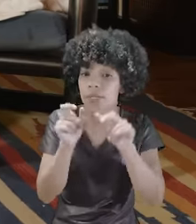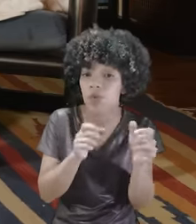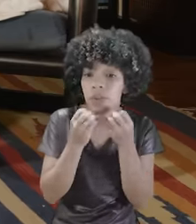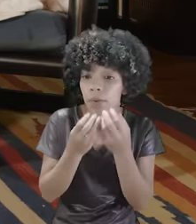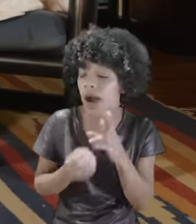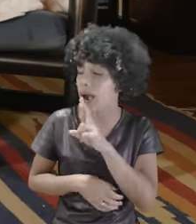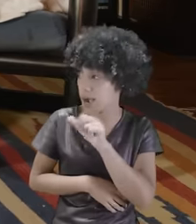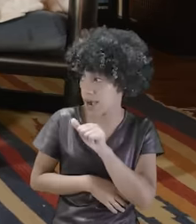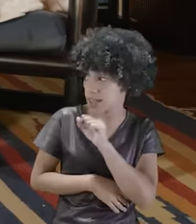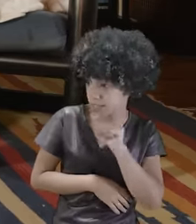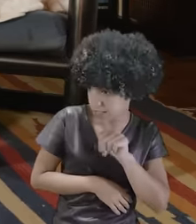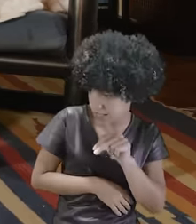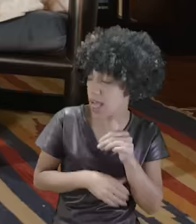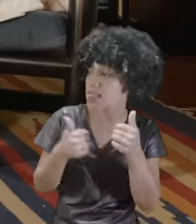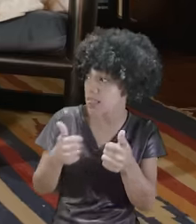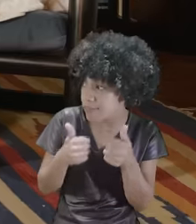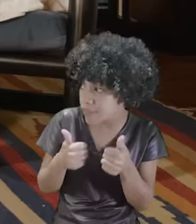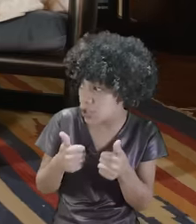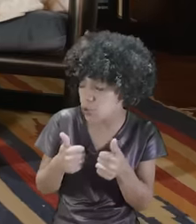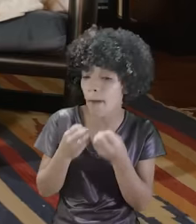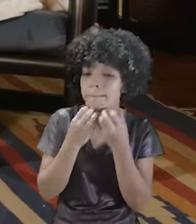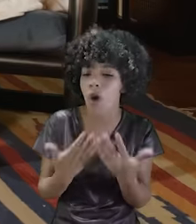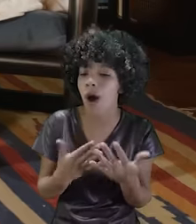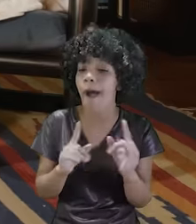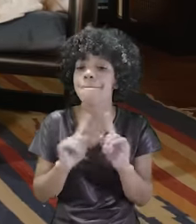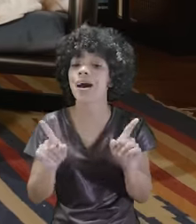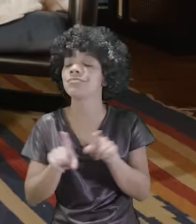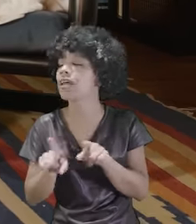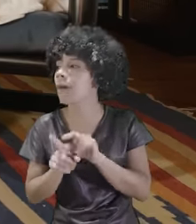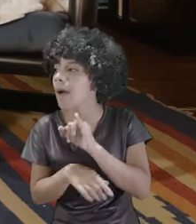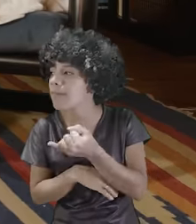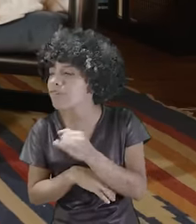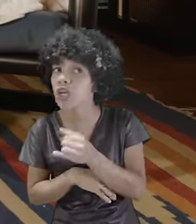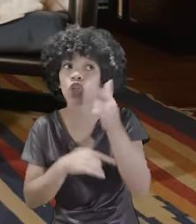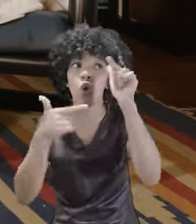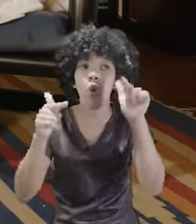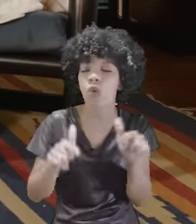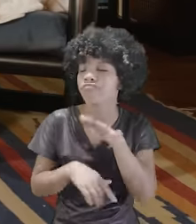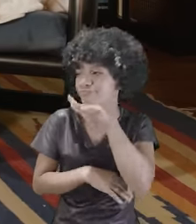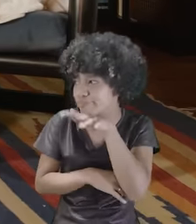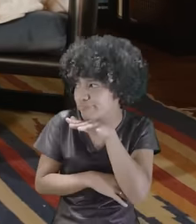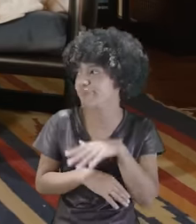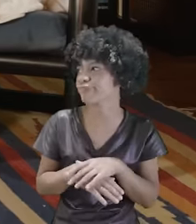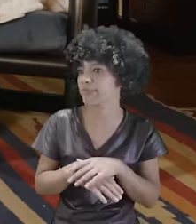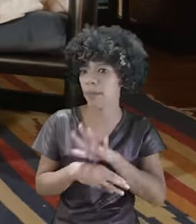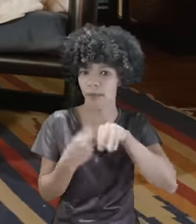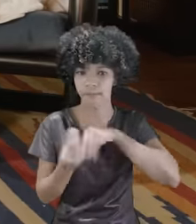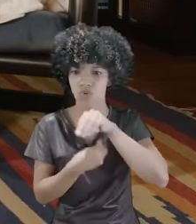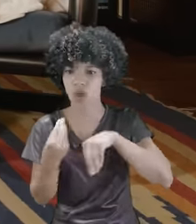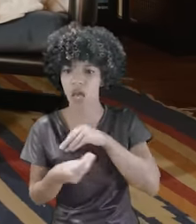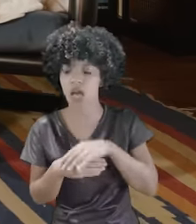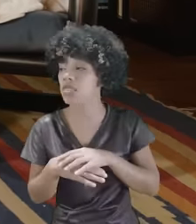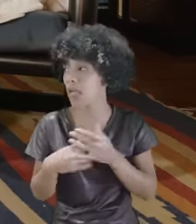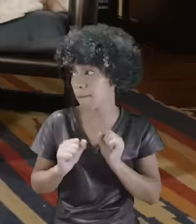Aproveita tá vindo muita gente do bem gente boa mas também aproveita para vir muita gente ruim essas